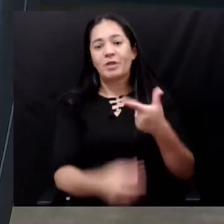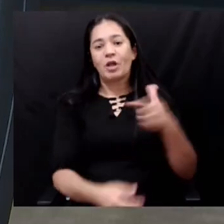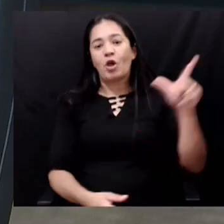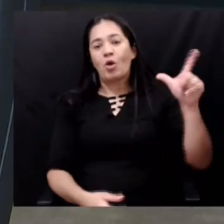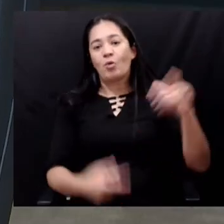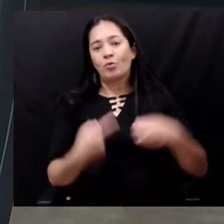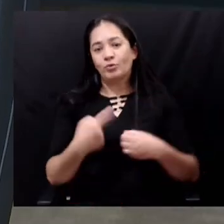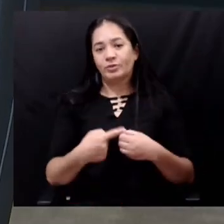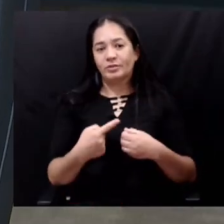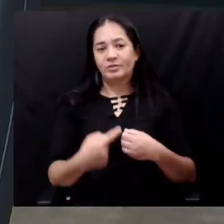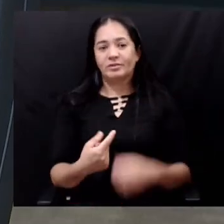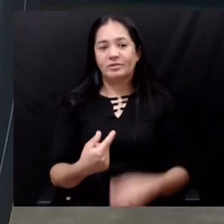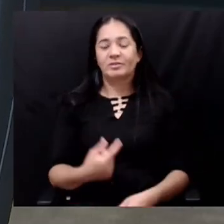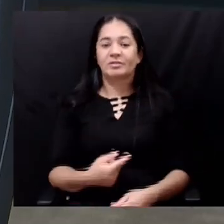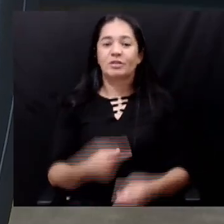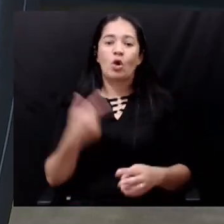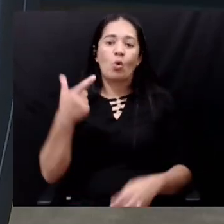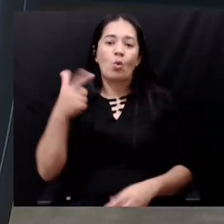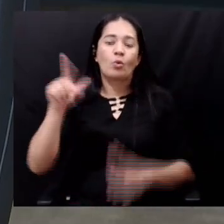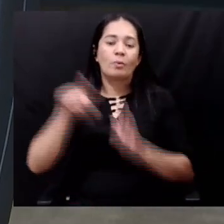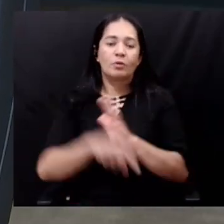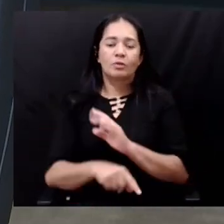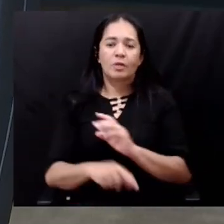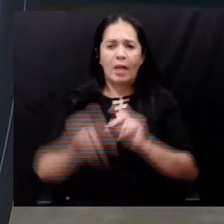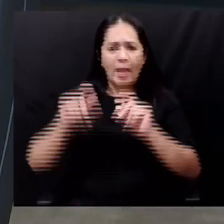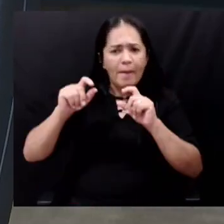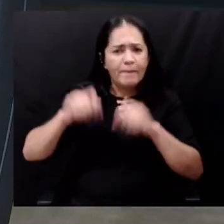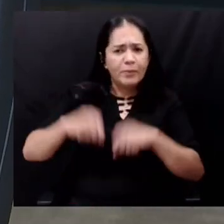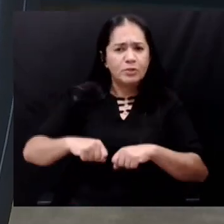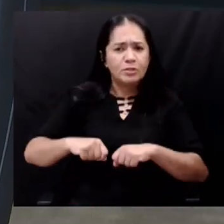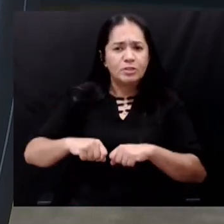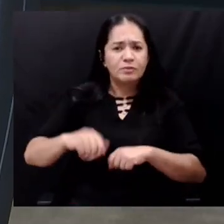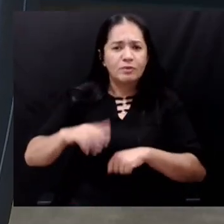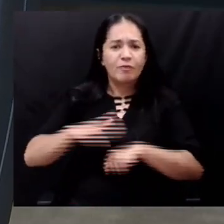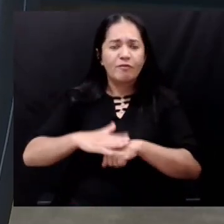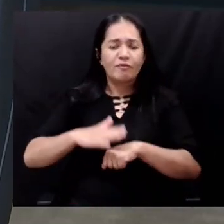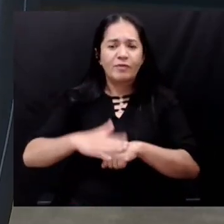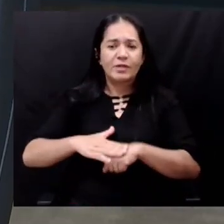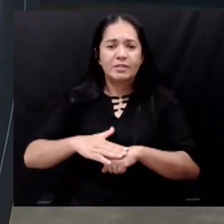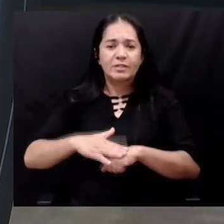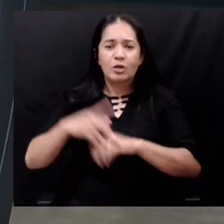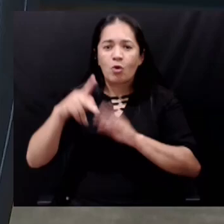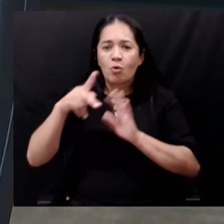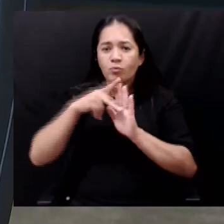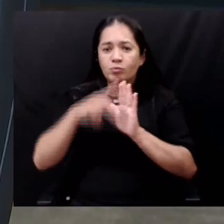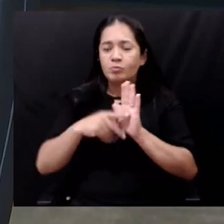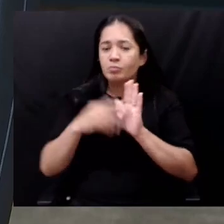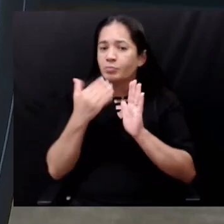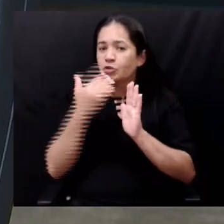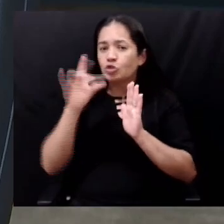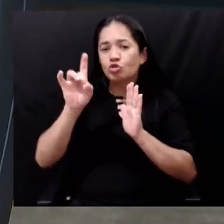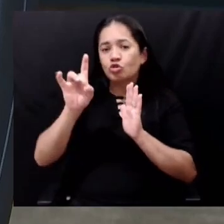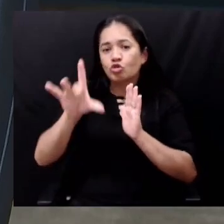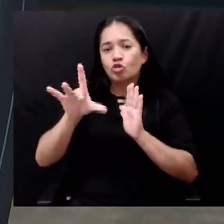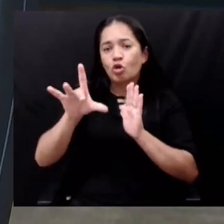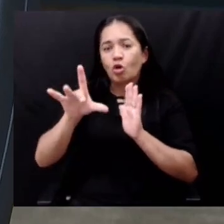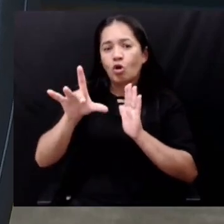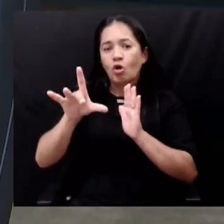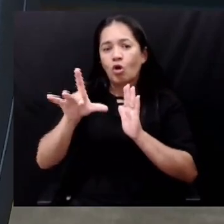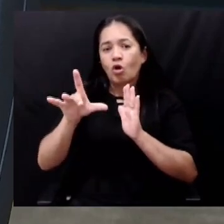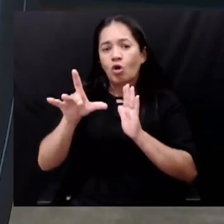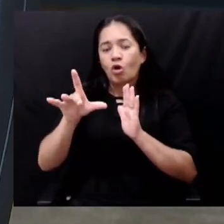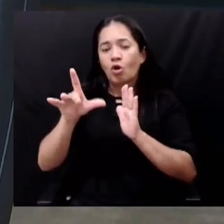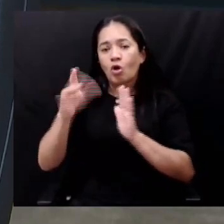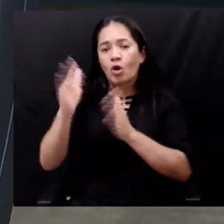3. É possível fazer um pequeno projeto pedindo só auxílio para